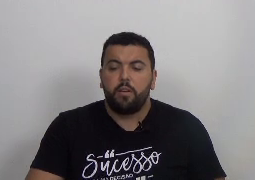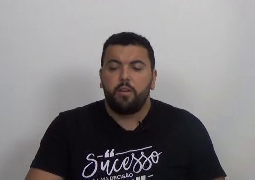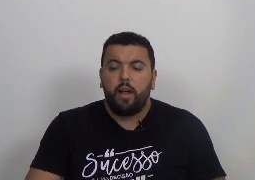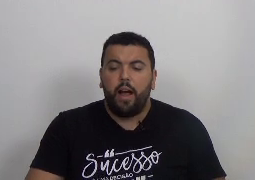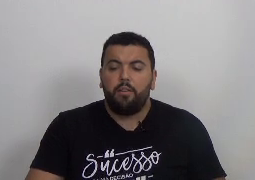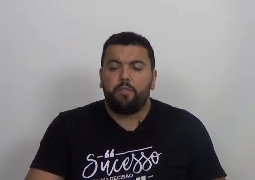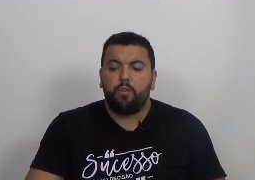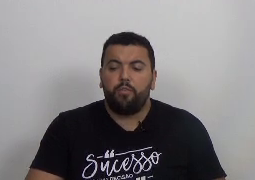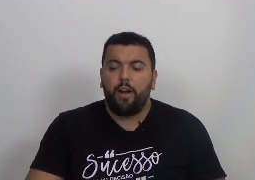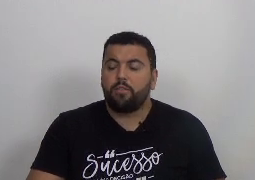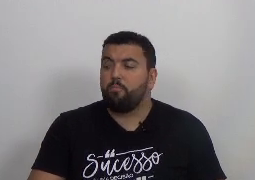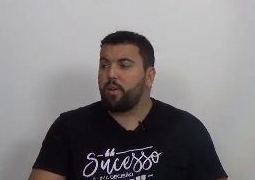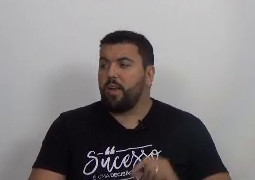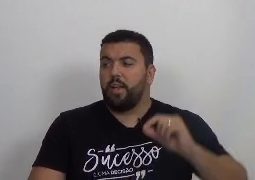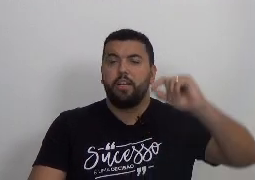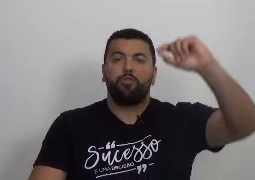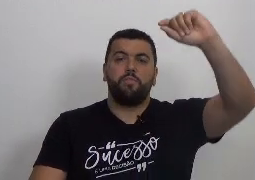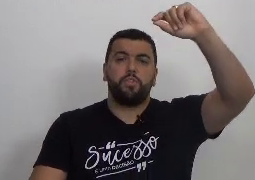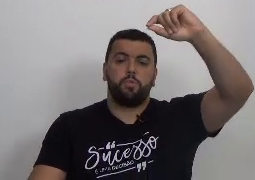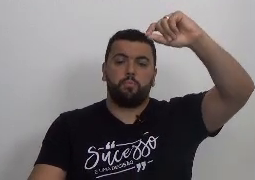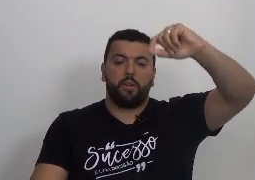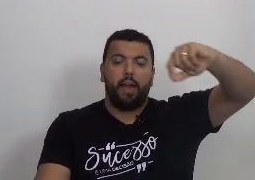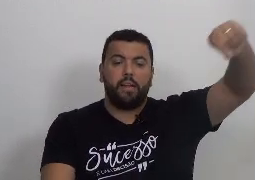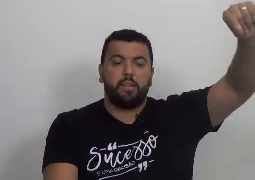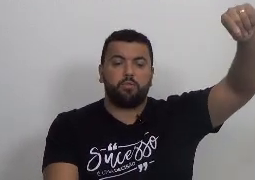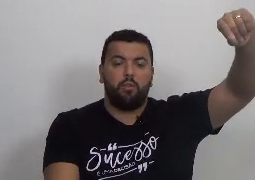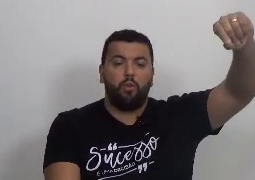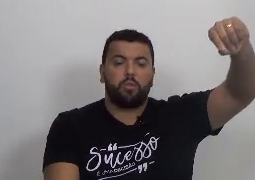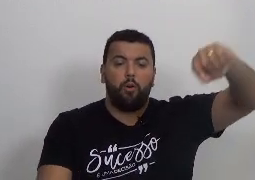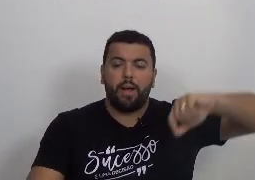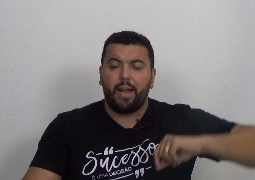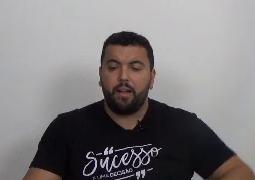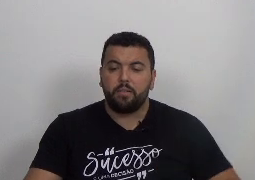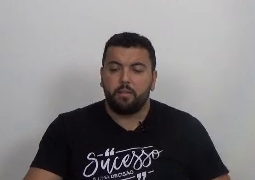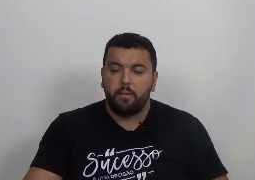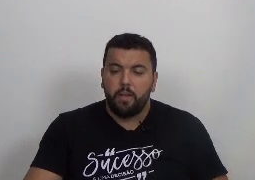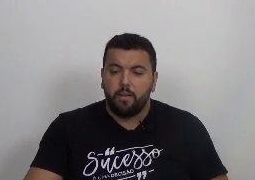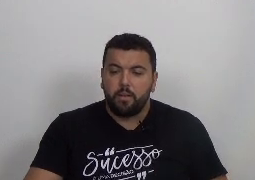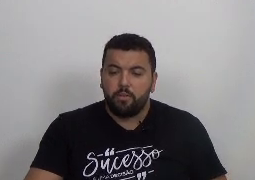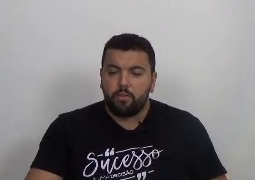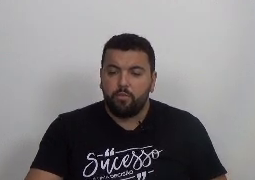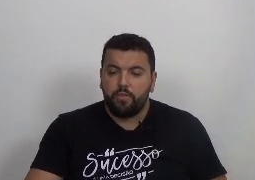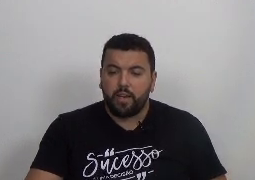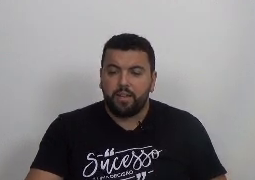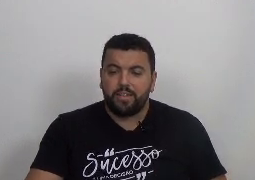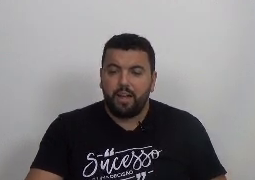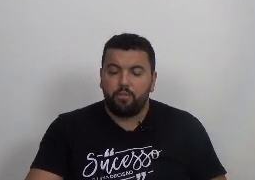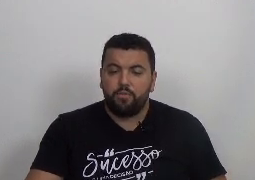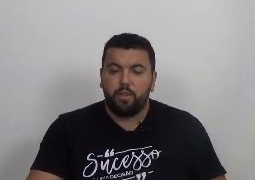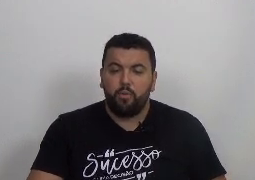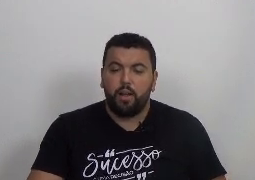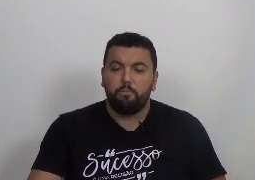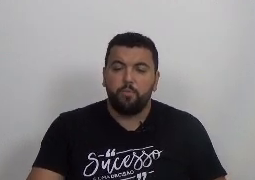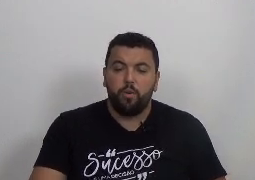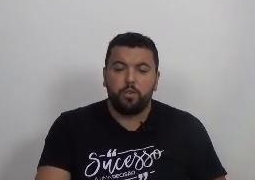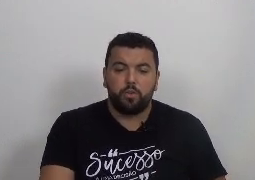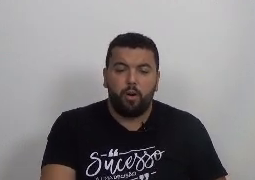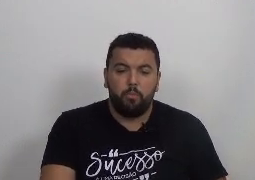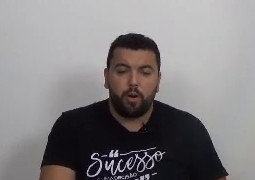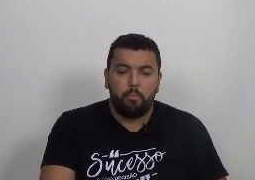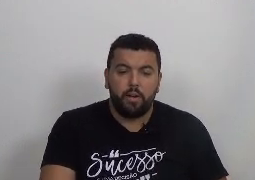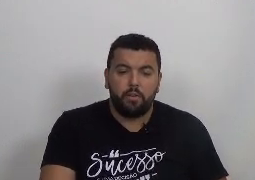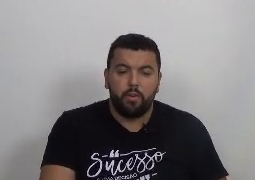10 aí ficou fácil porque dividir por 10 é só voltar uma casa então isso fica